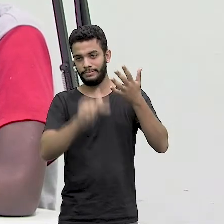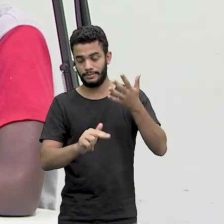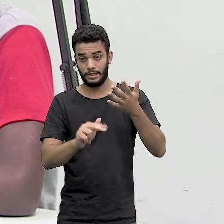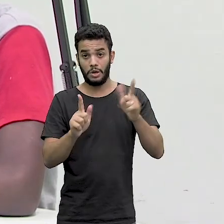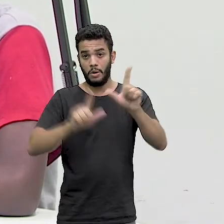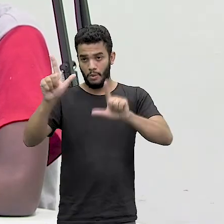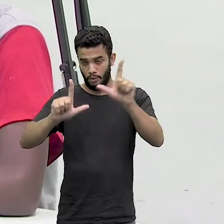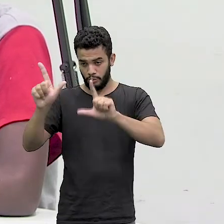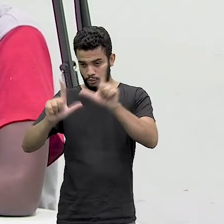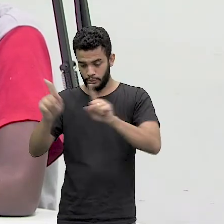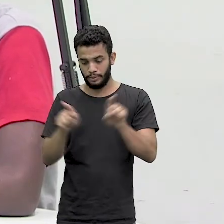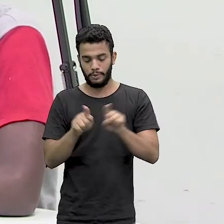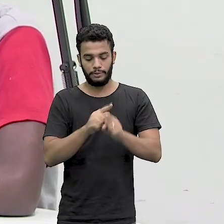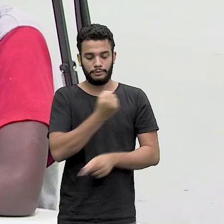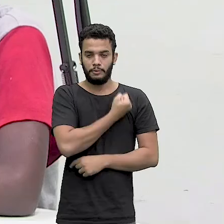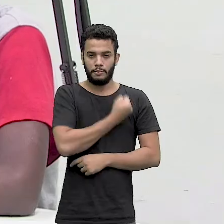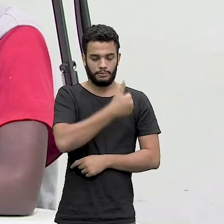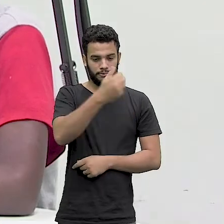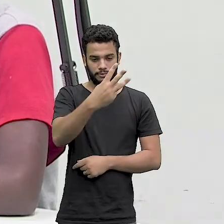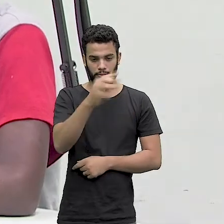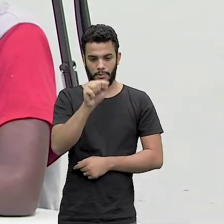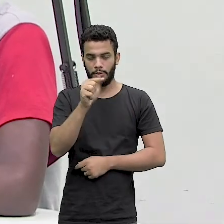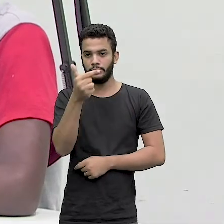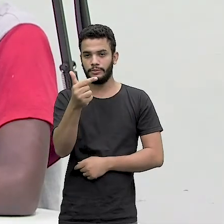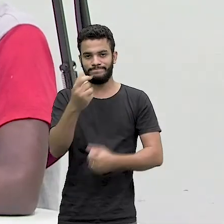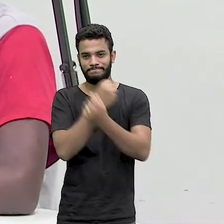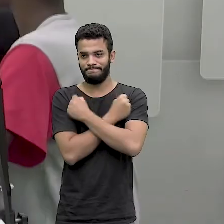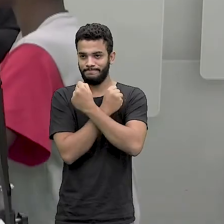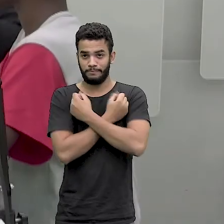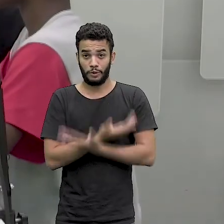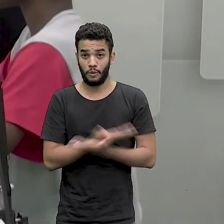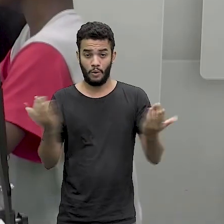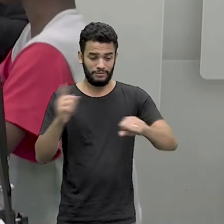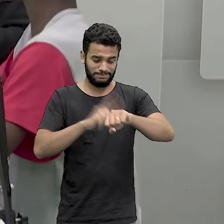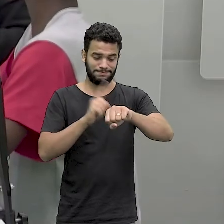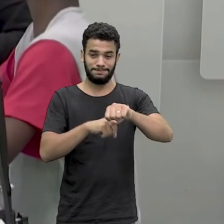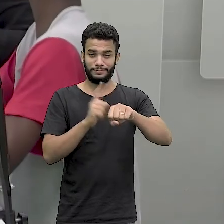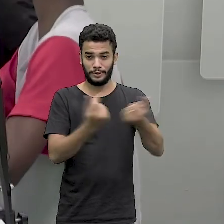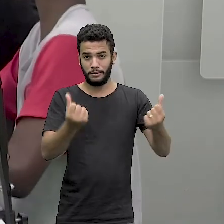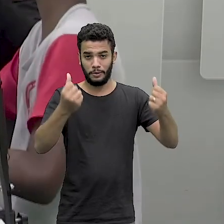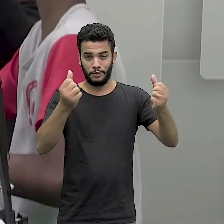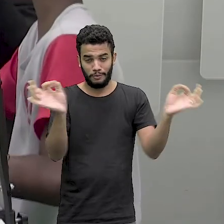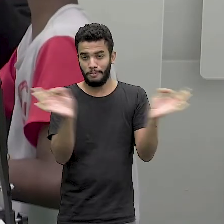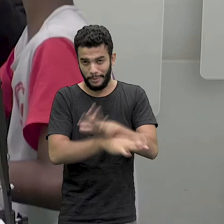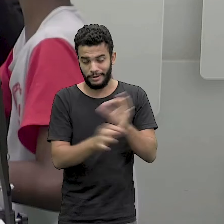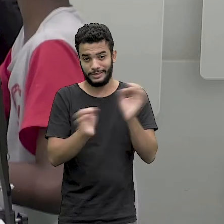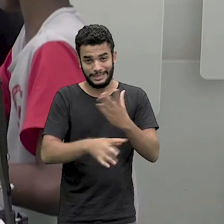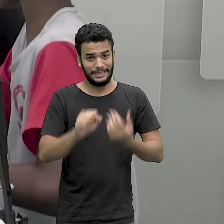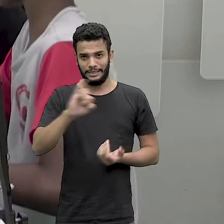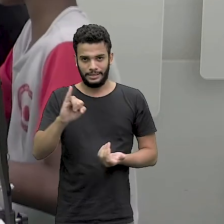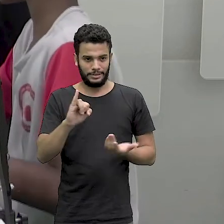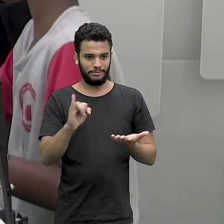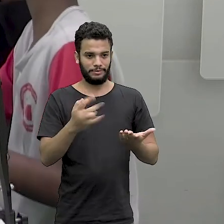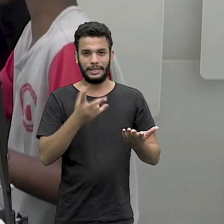13.2 e se inscreva no nosso canal no YouTube. Abraço, que nosso horário aqui já estourou, porque se deixar a gente continua falando,